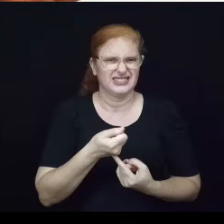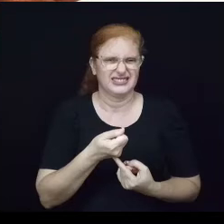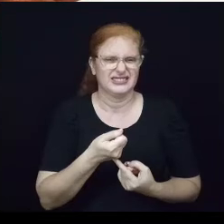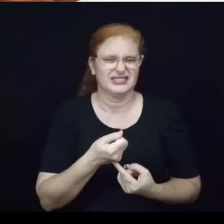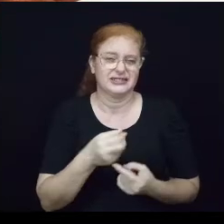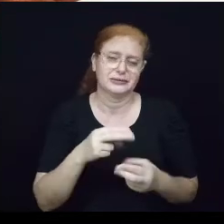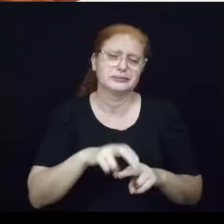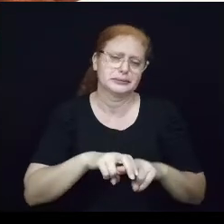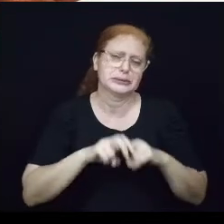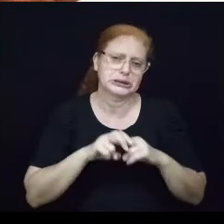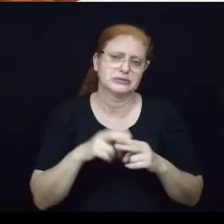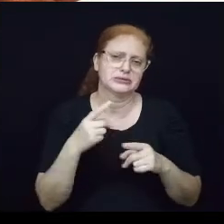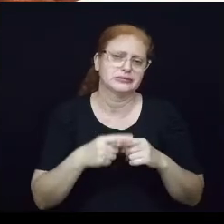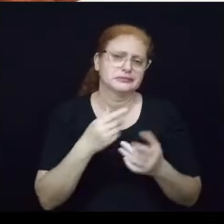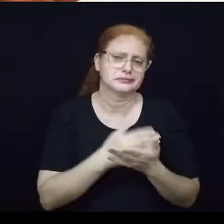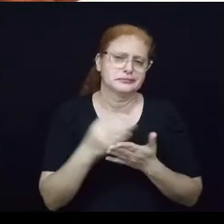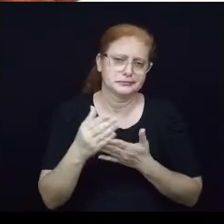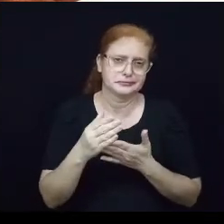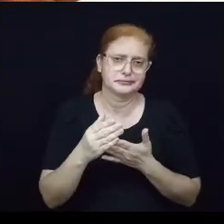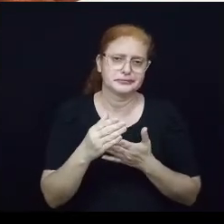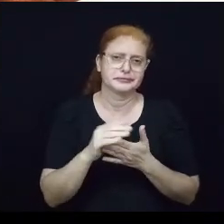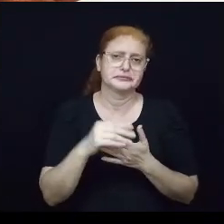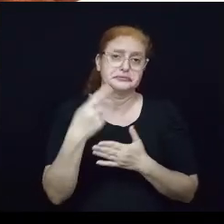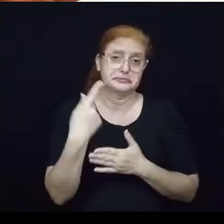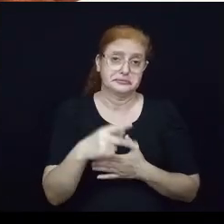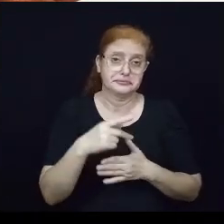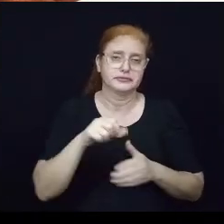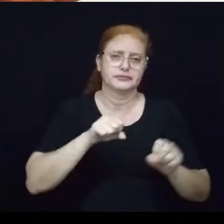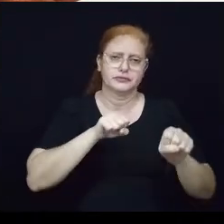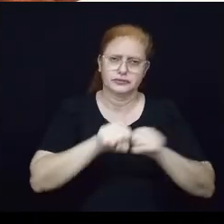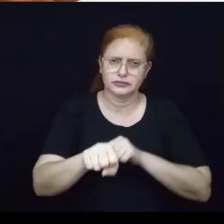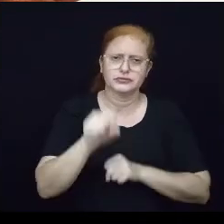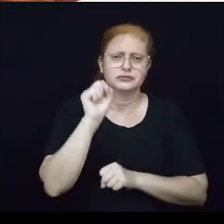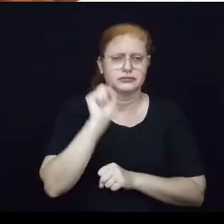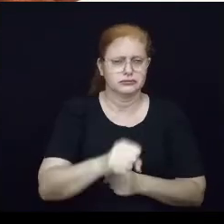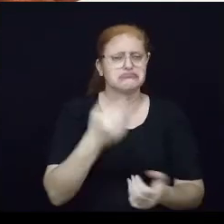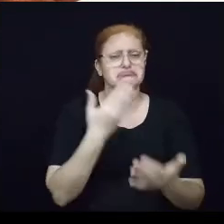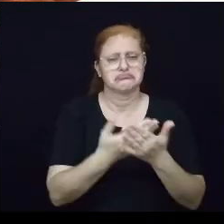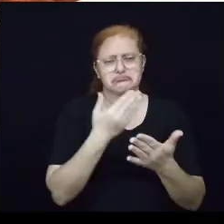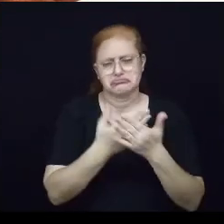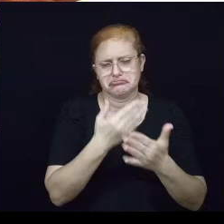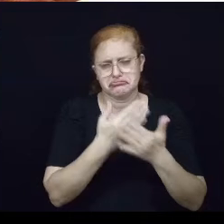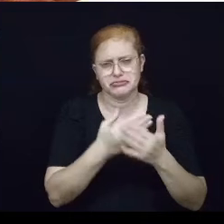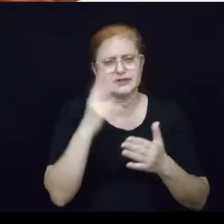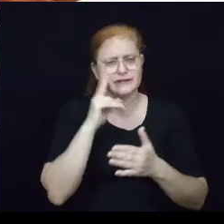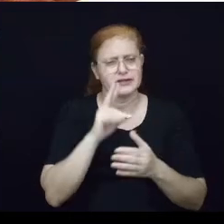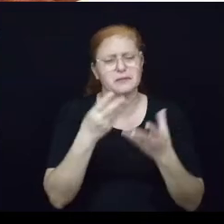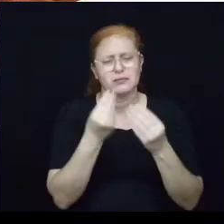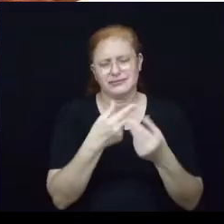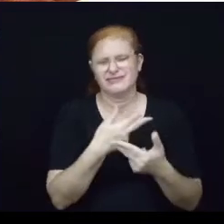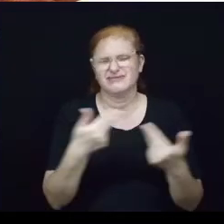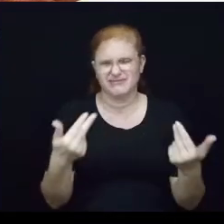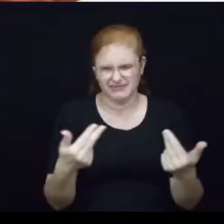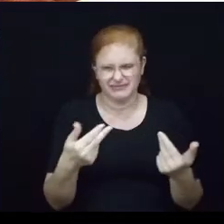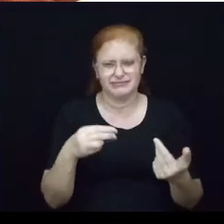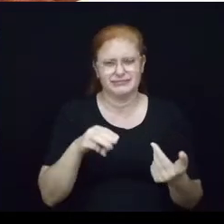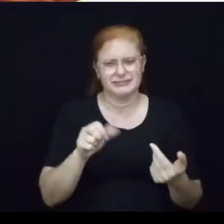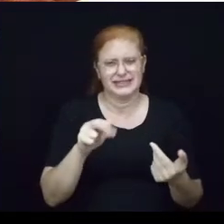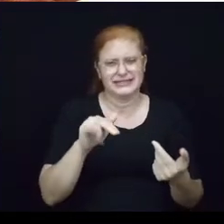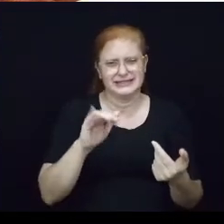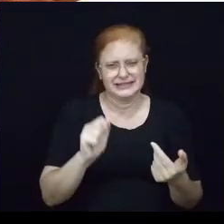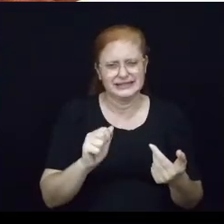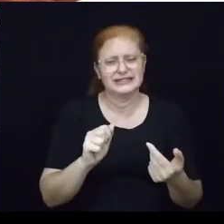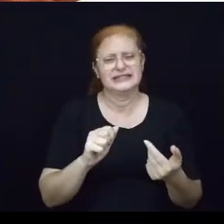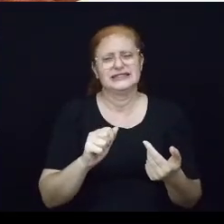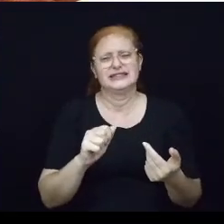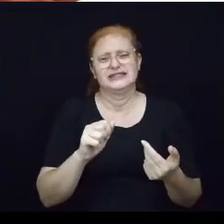esse fato. Porque no início assim da tua formação, sim, tu estuda muito, tu vê muita coisa, vê Maria Martins,